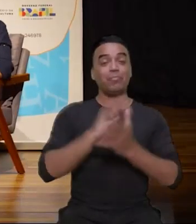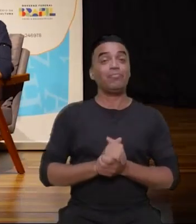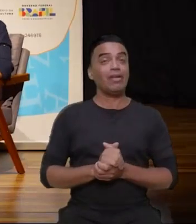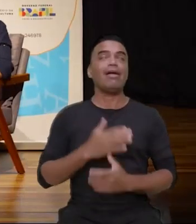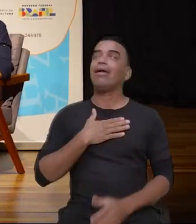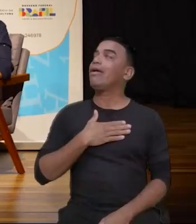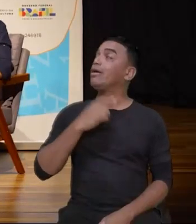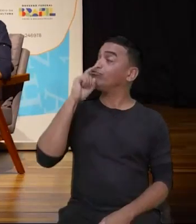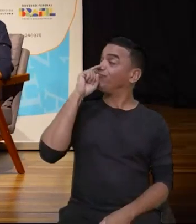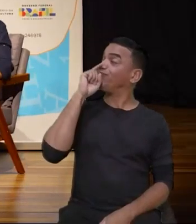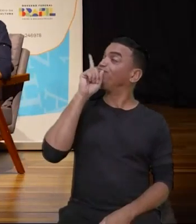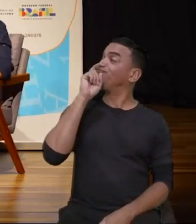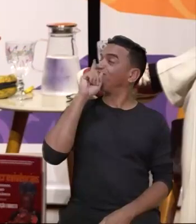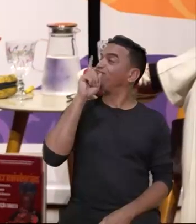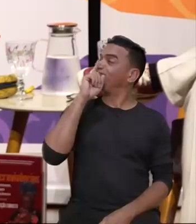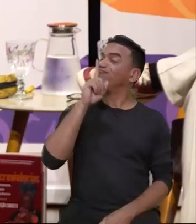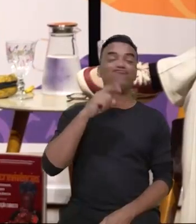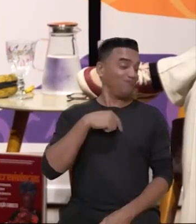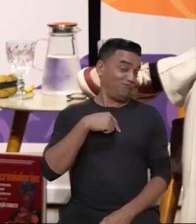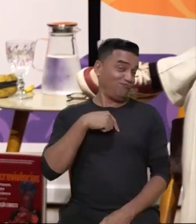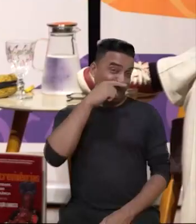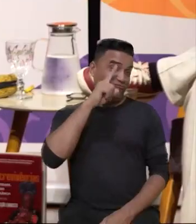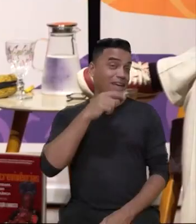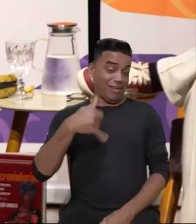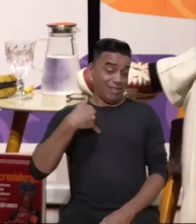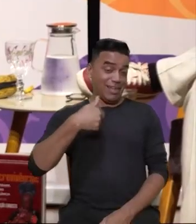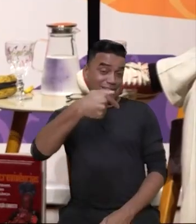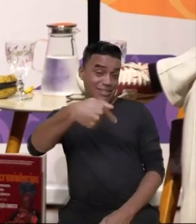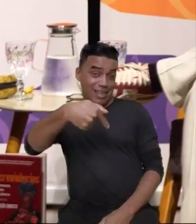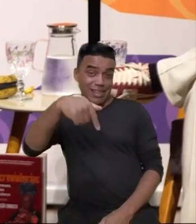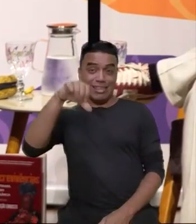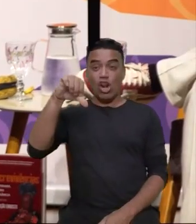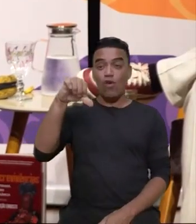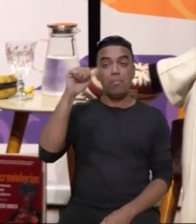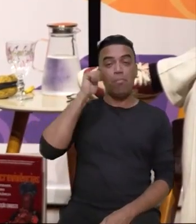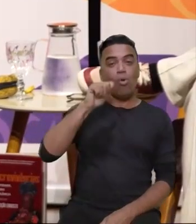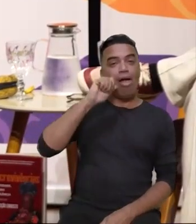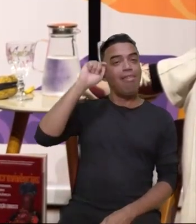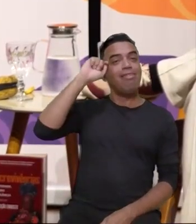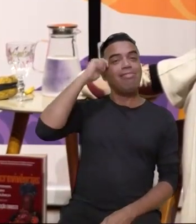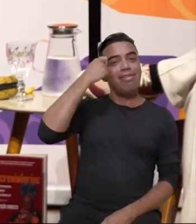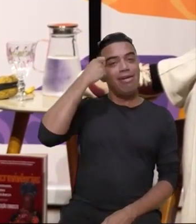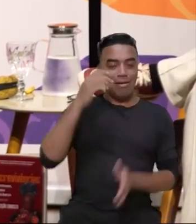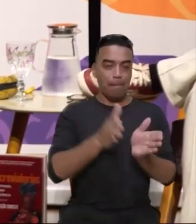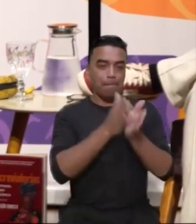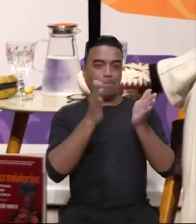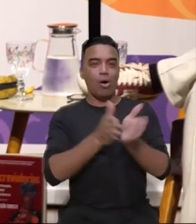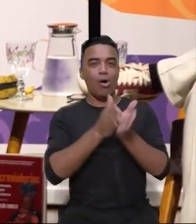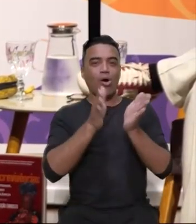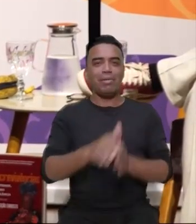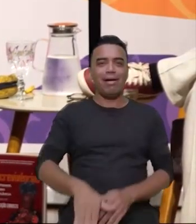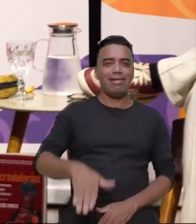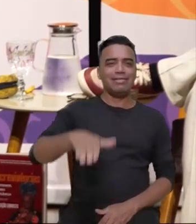Estou numa mitideza só, né, porque é uma mulher de 79 anos, uma mulher negra, pobre, que vem das